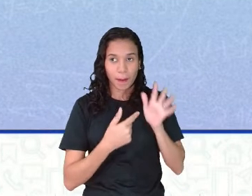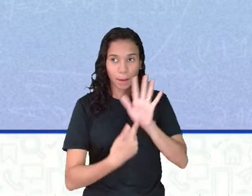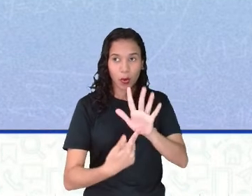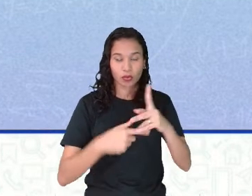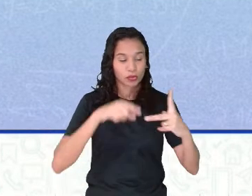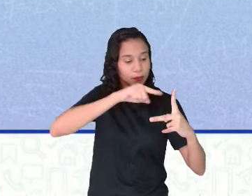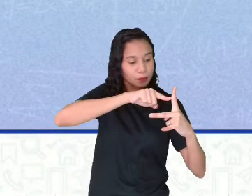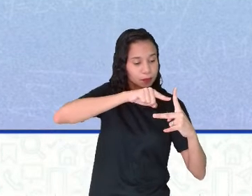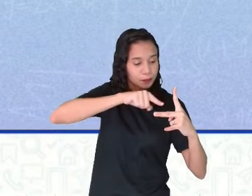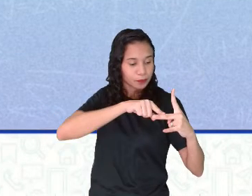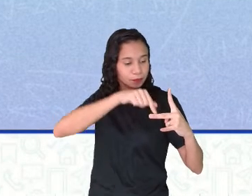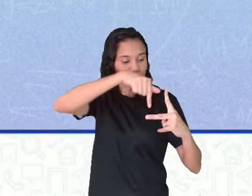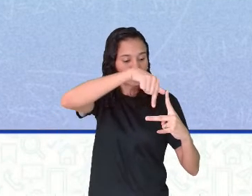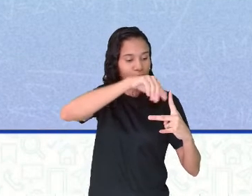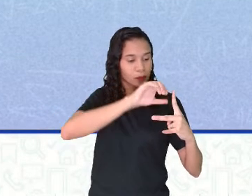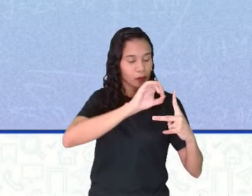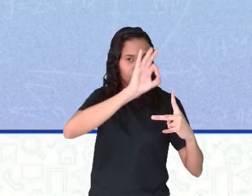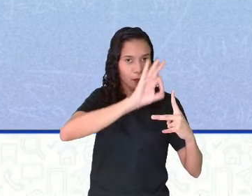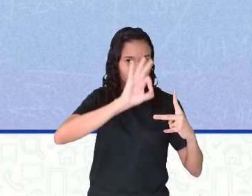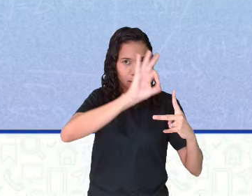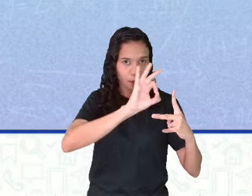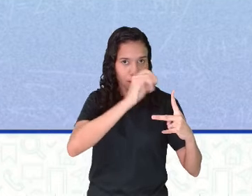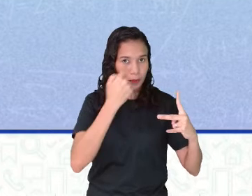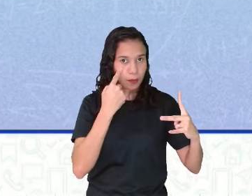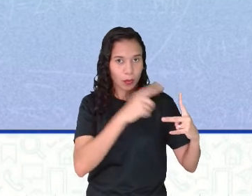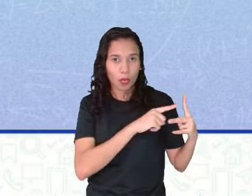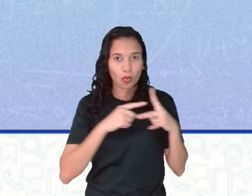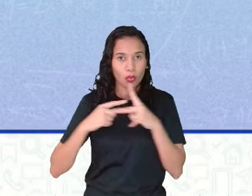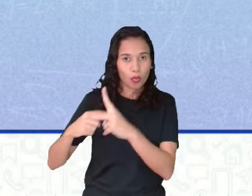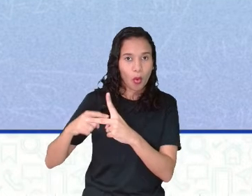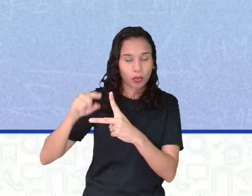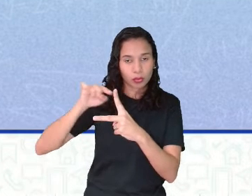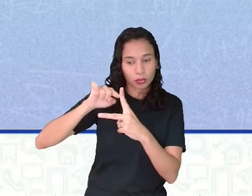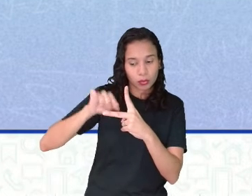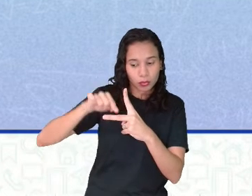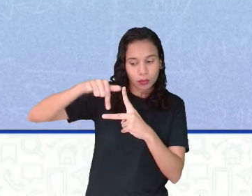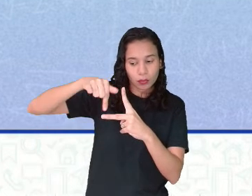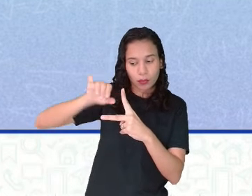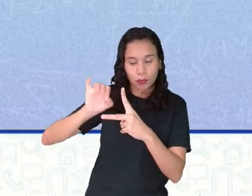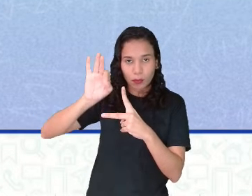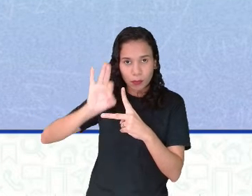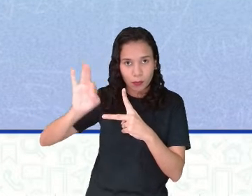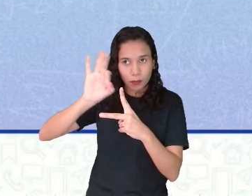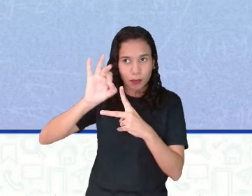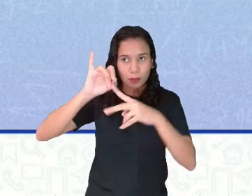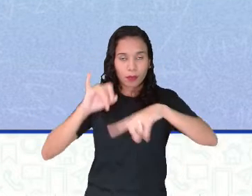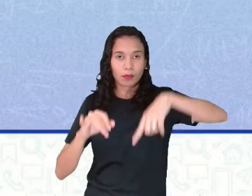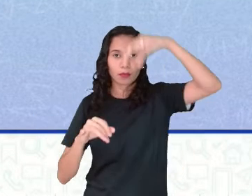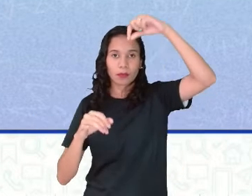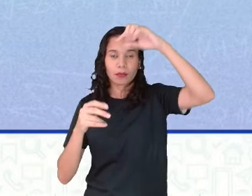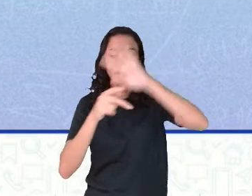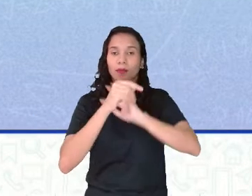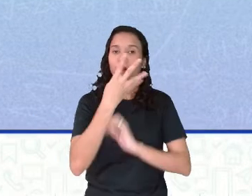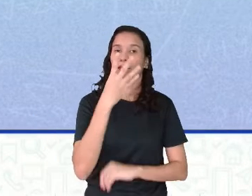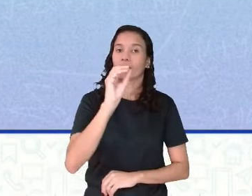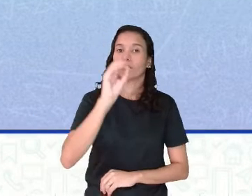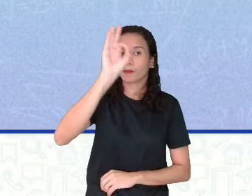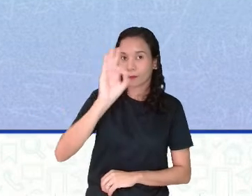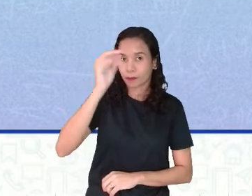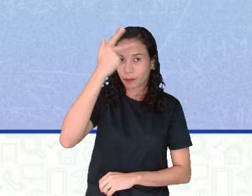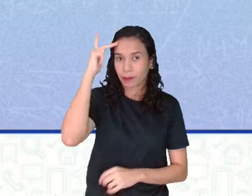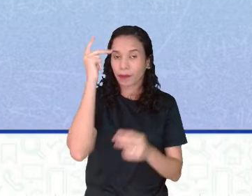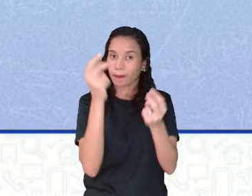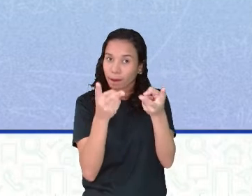70 graus e aqui 70 graus, tá? E aqui 40 graus. Então, pode notar aí, ó, que